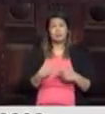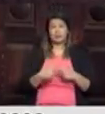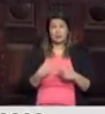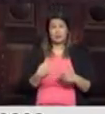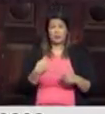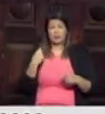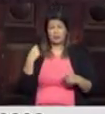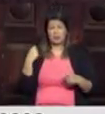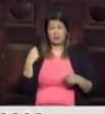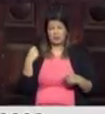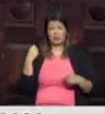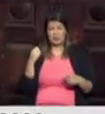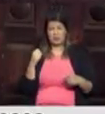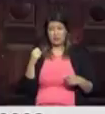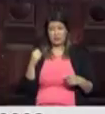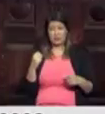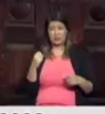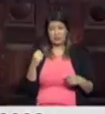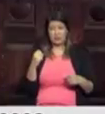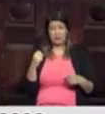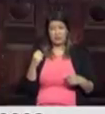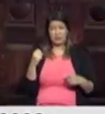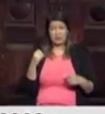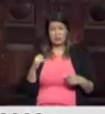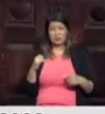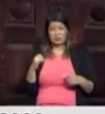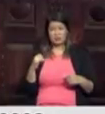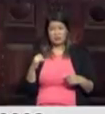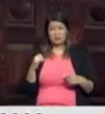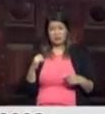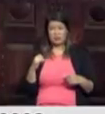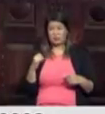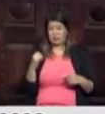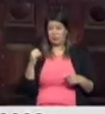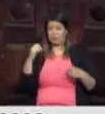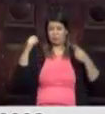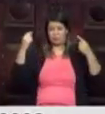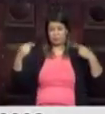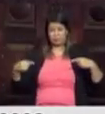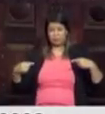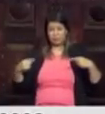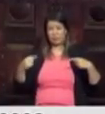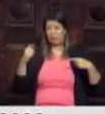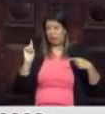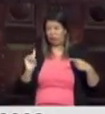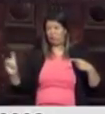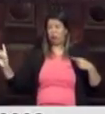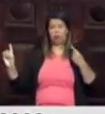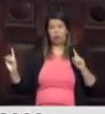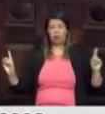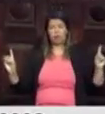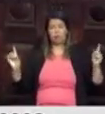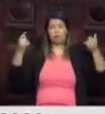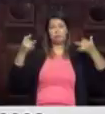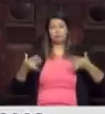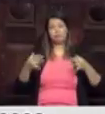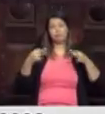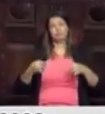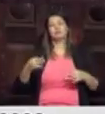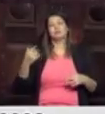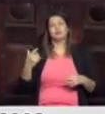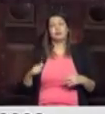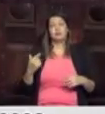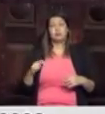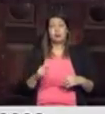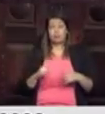se botar 2 tartarugas para tomar conta, uma foge para um lado e outra foge para o outro, tamanha a inépcia e a disfuncionalidade